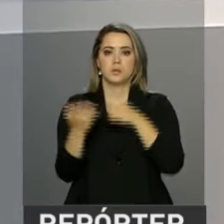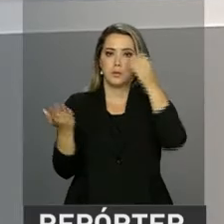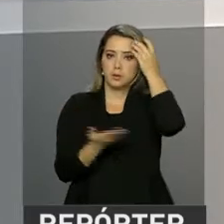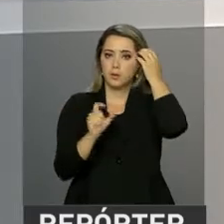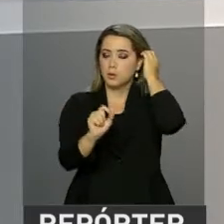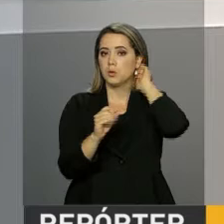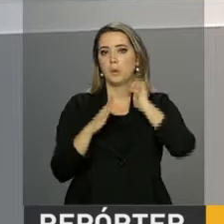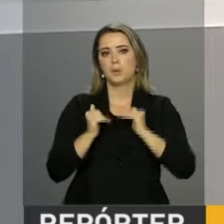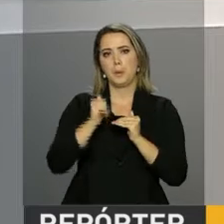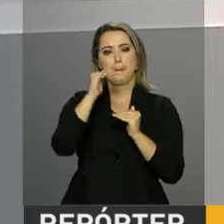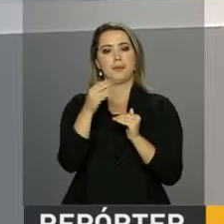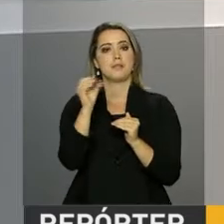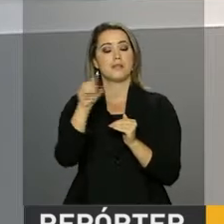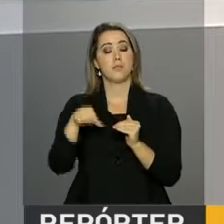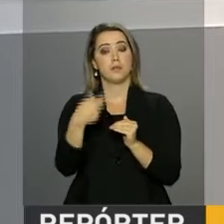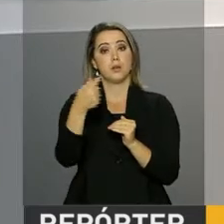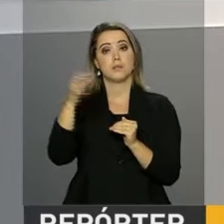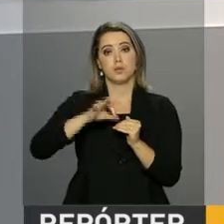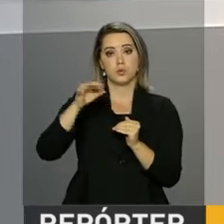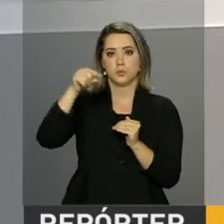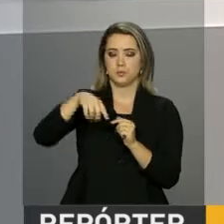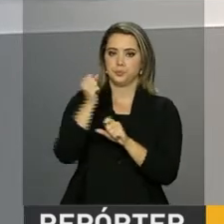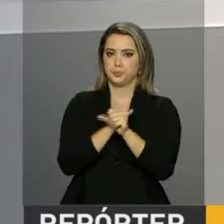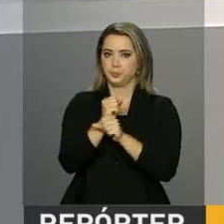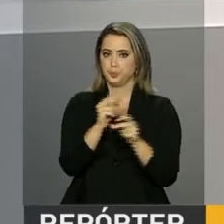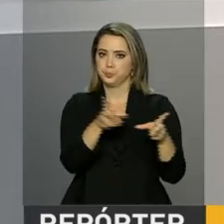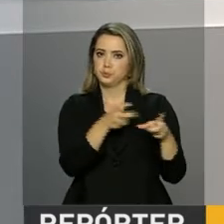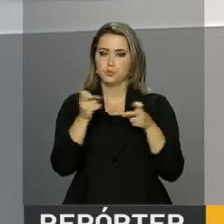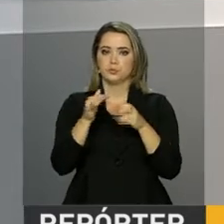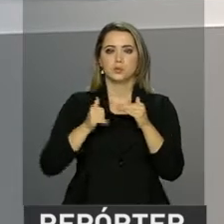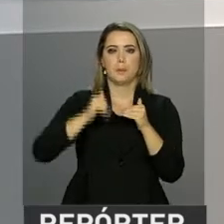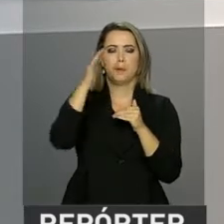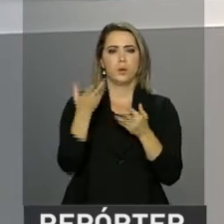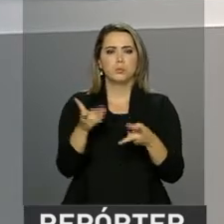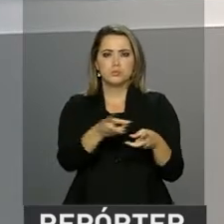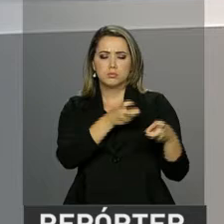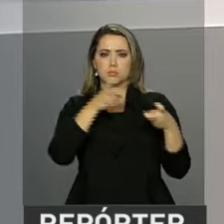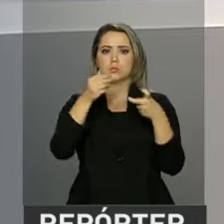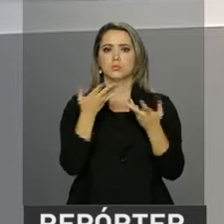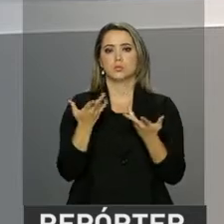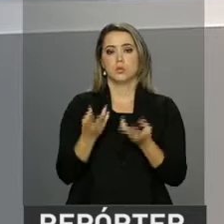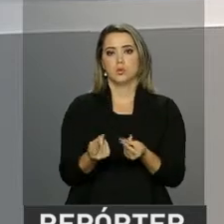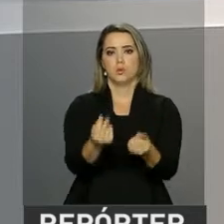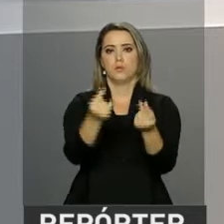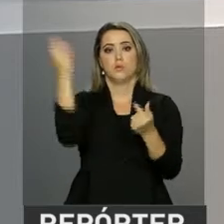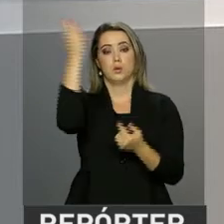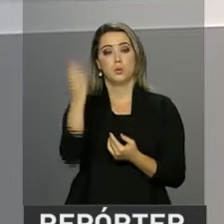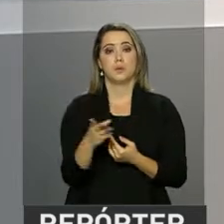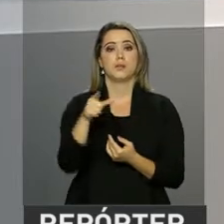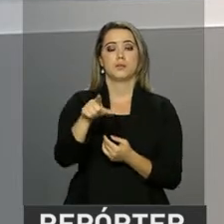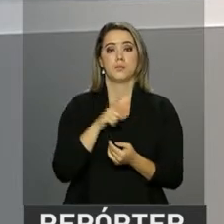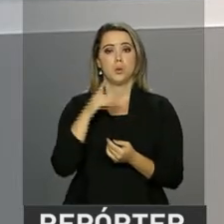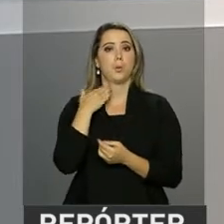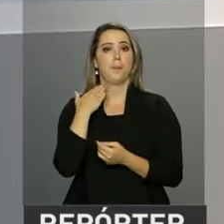a projeção é de alta de 0,7% este ano. A expectativa está acima das projeções do mercado financeiro brasileiro,